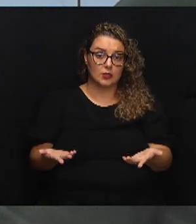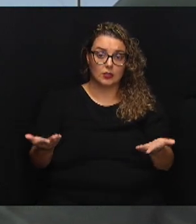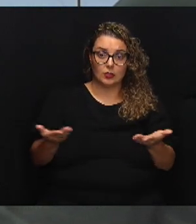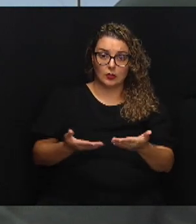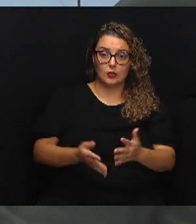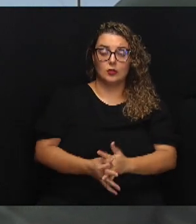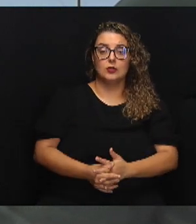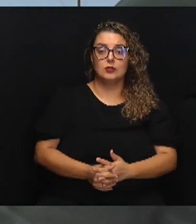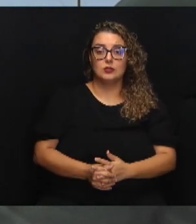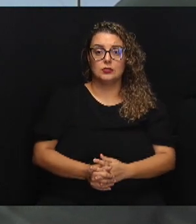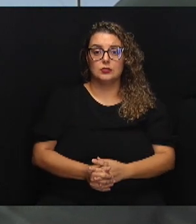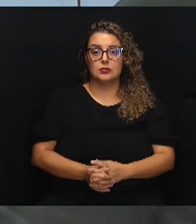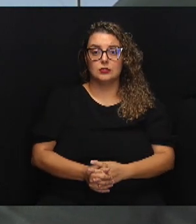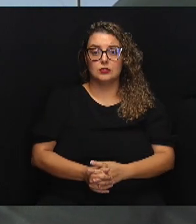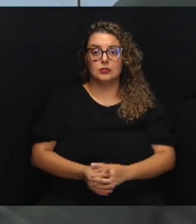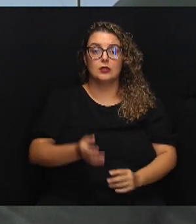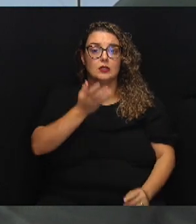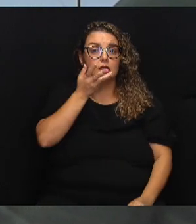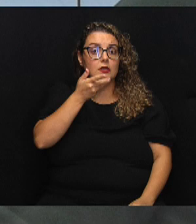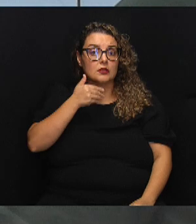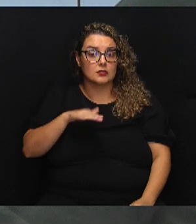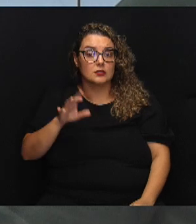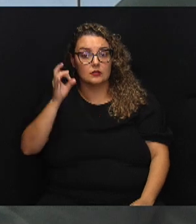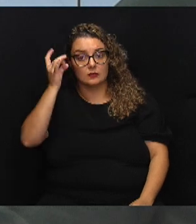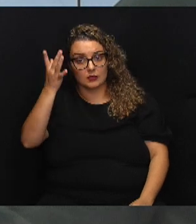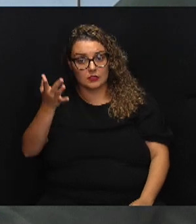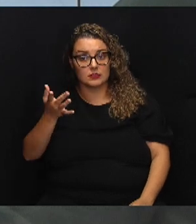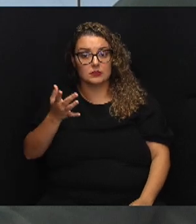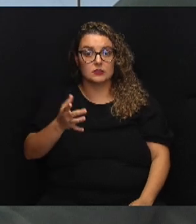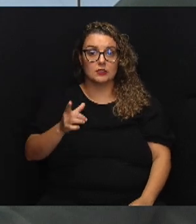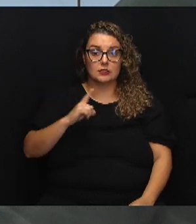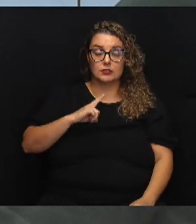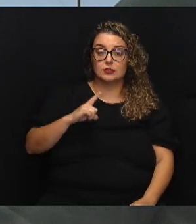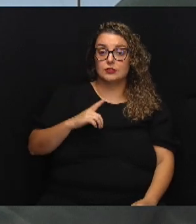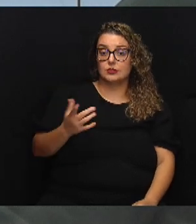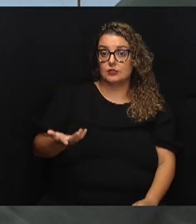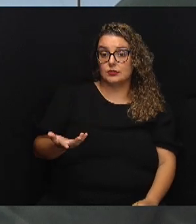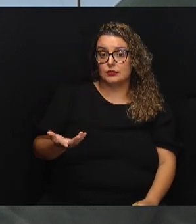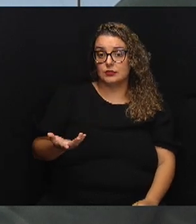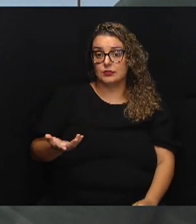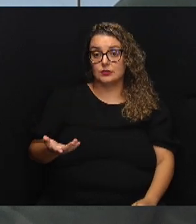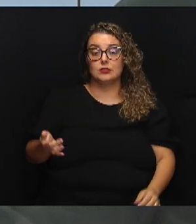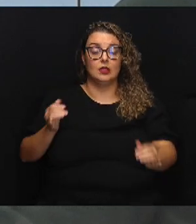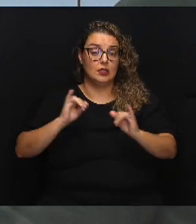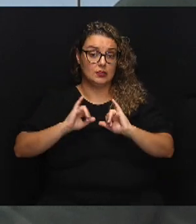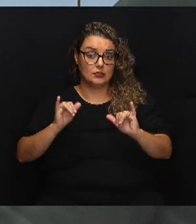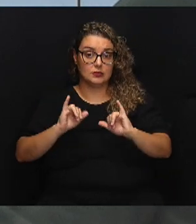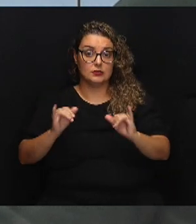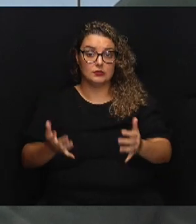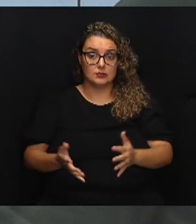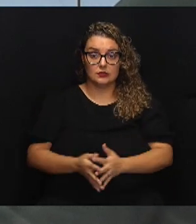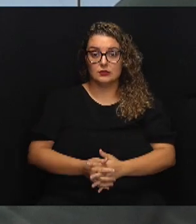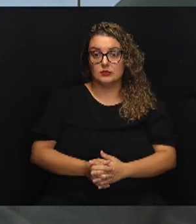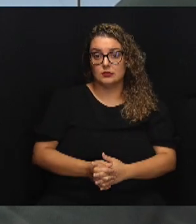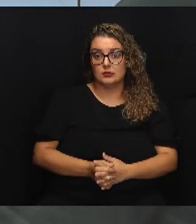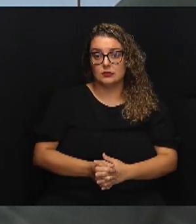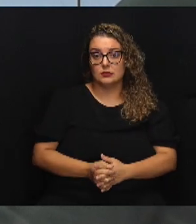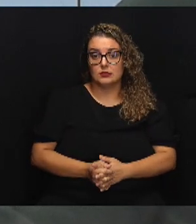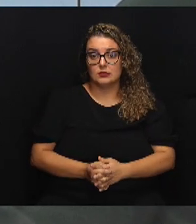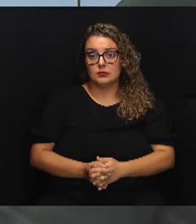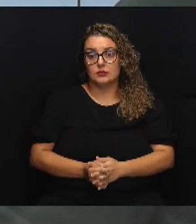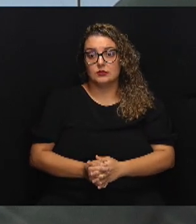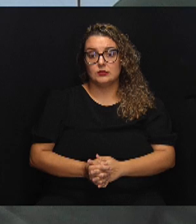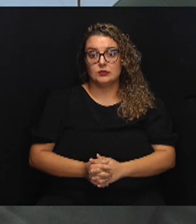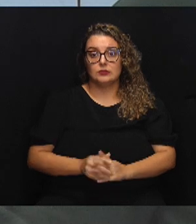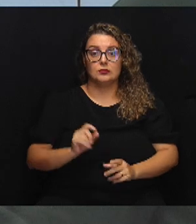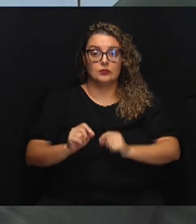as crianças têm a facilidade de fazer essa propaganda, né, essa transmissão aí do que elas